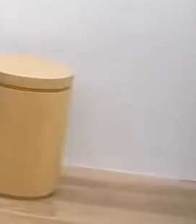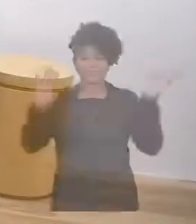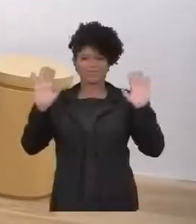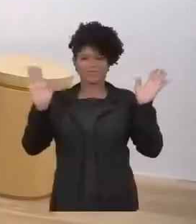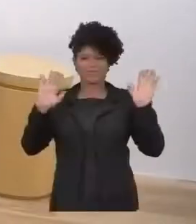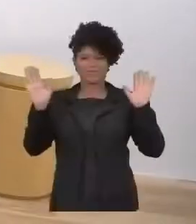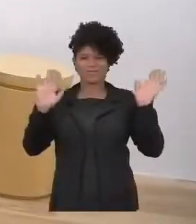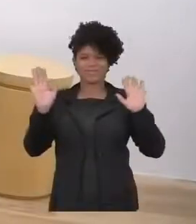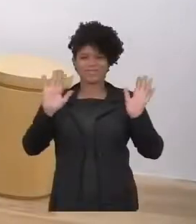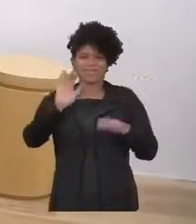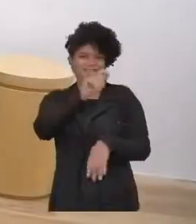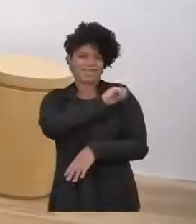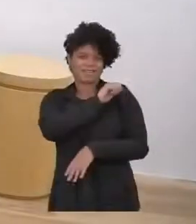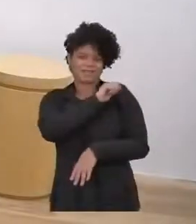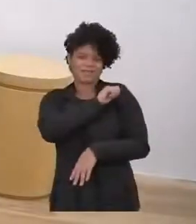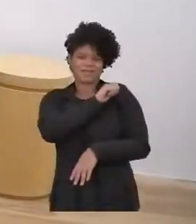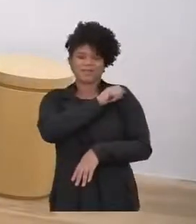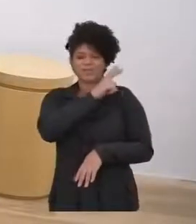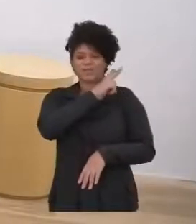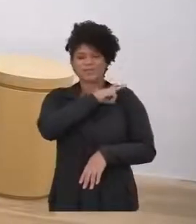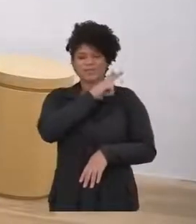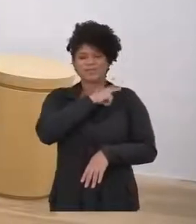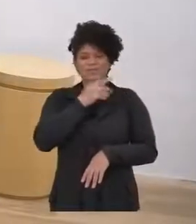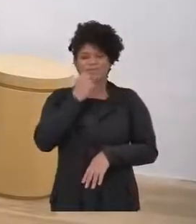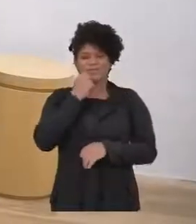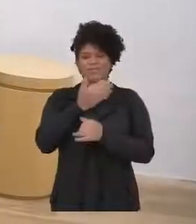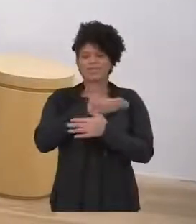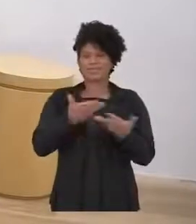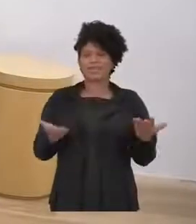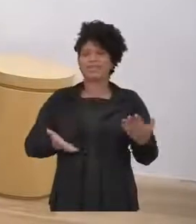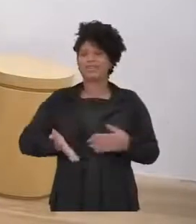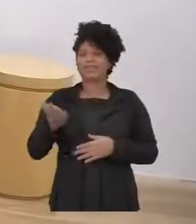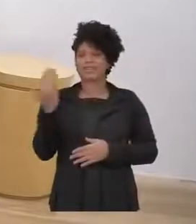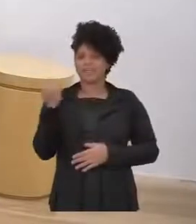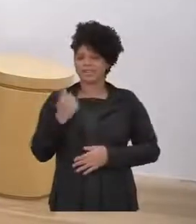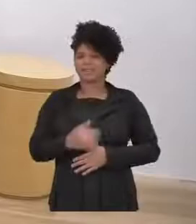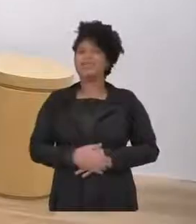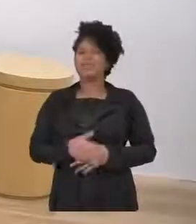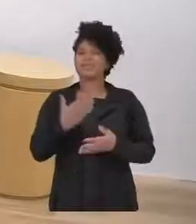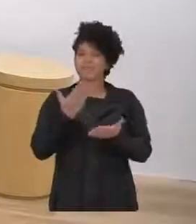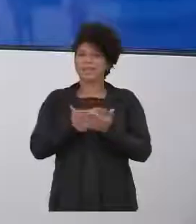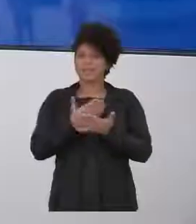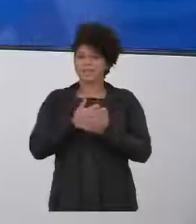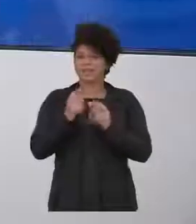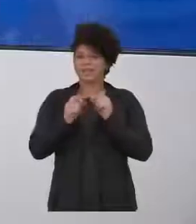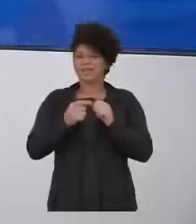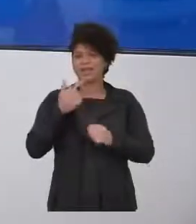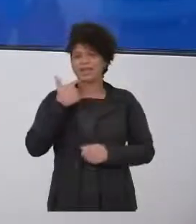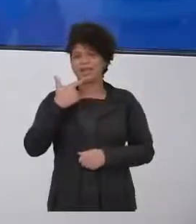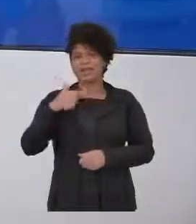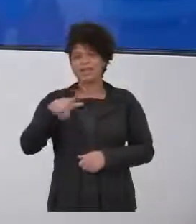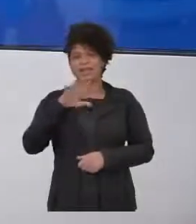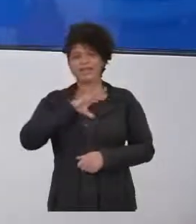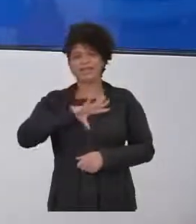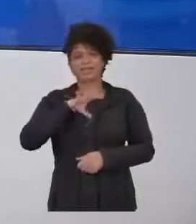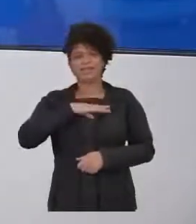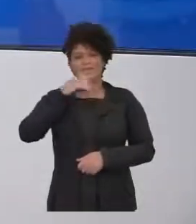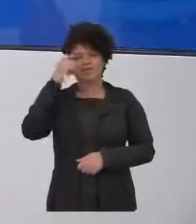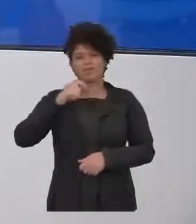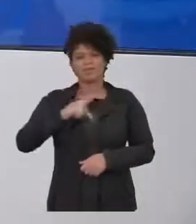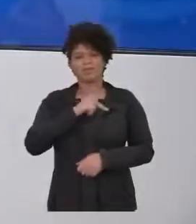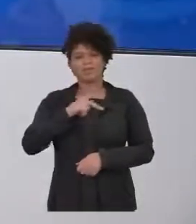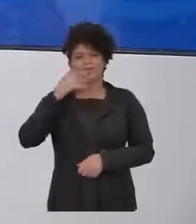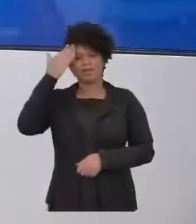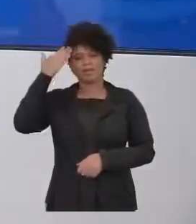Olá, alunos da segunda série do ensino médio, vamos a mais uma aula de língua portuguesa. Eu sou a